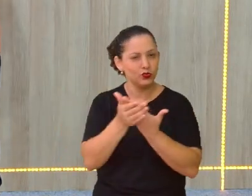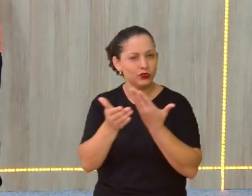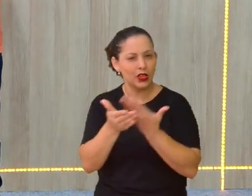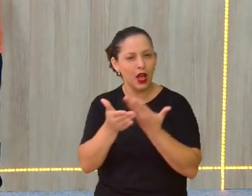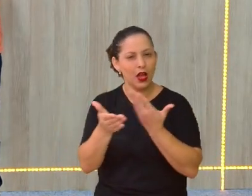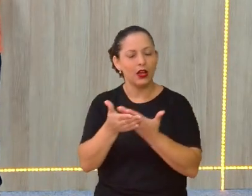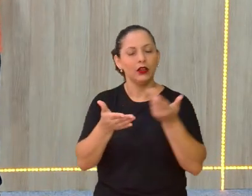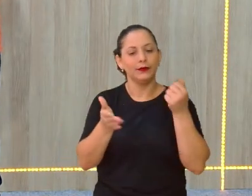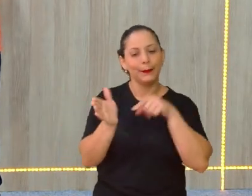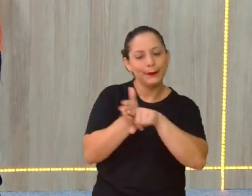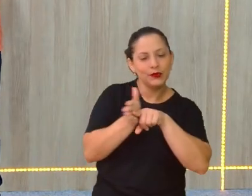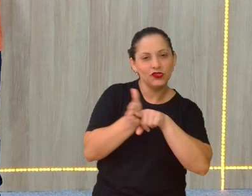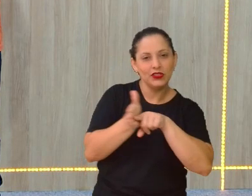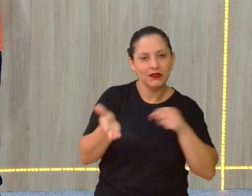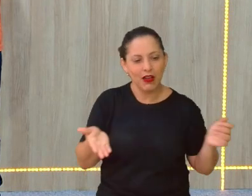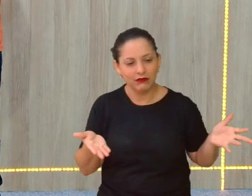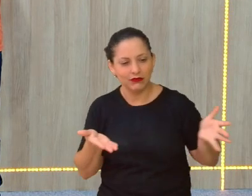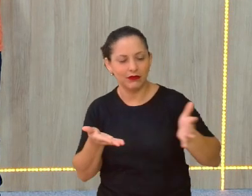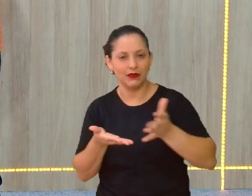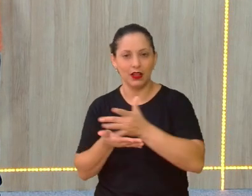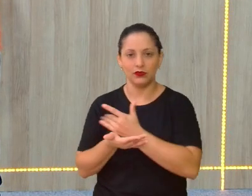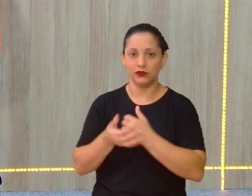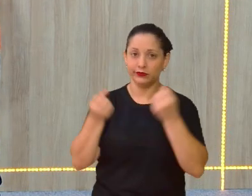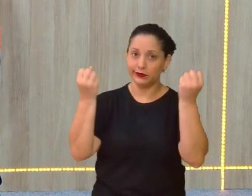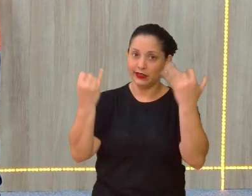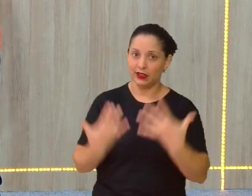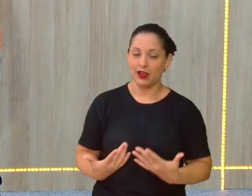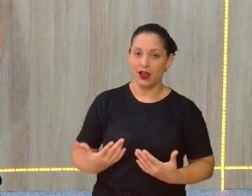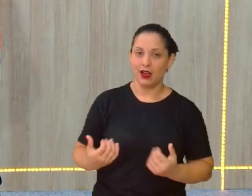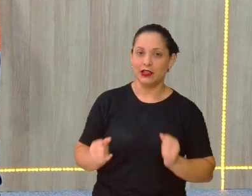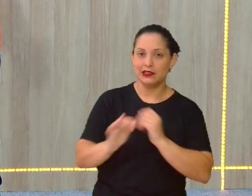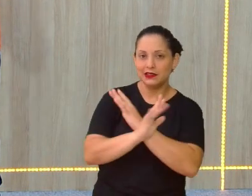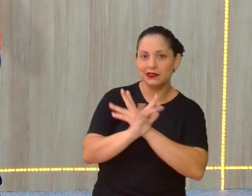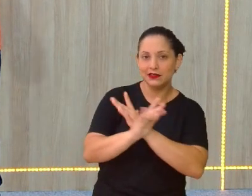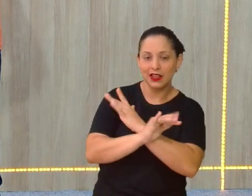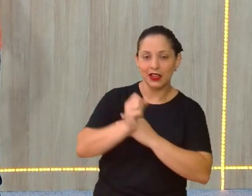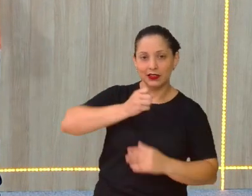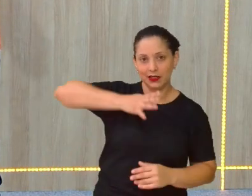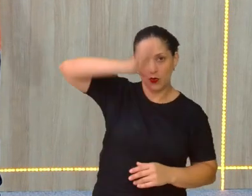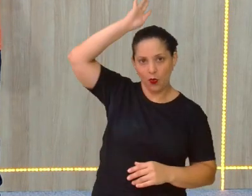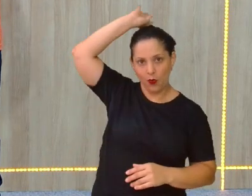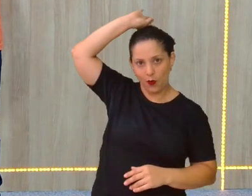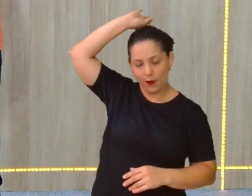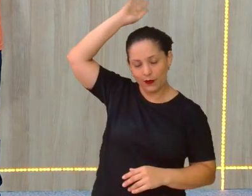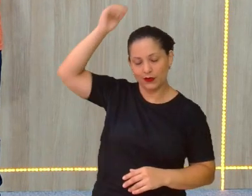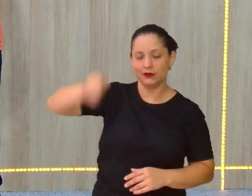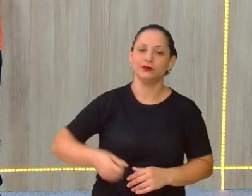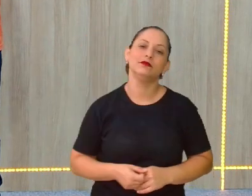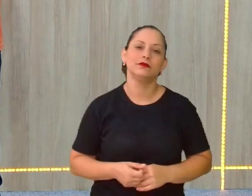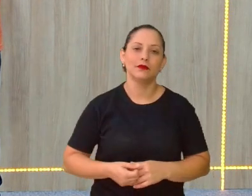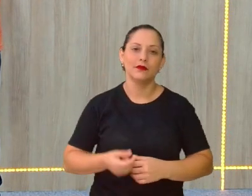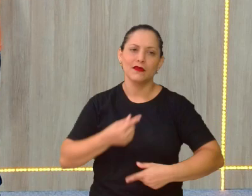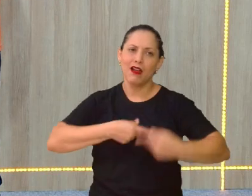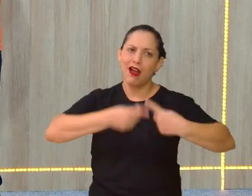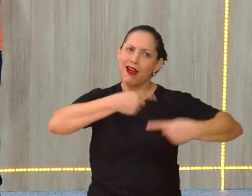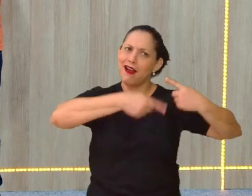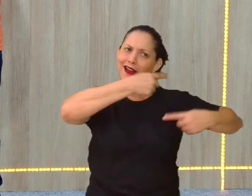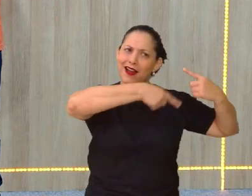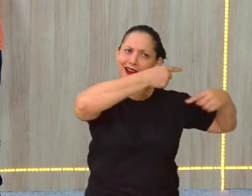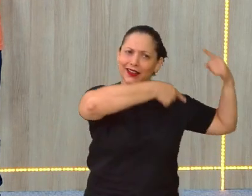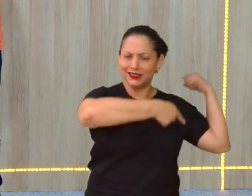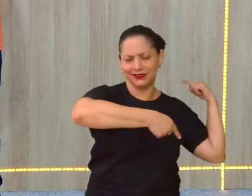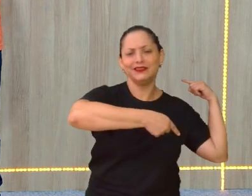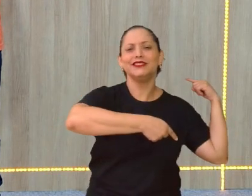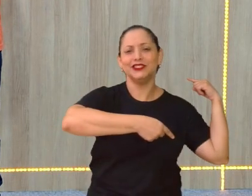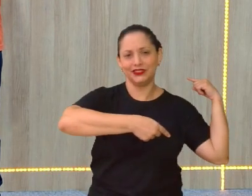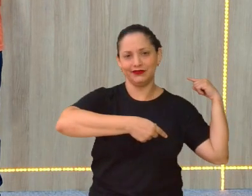que mostra aí a fundação de Roma, né, pelos latinos, né, muito antes, né, da fundação mitológica